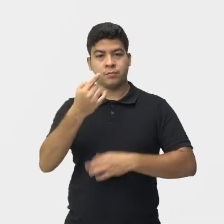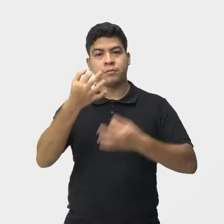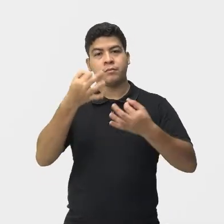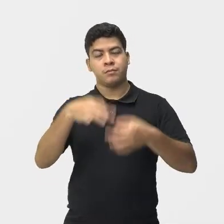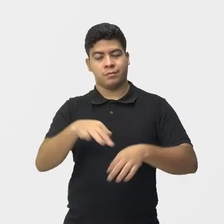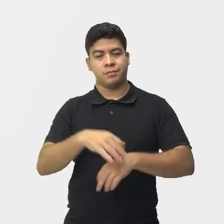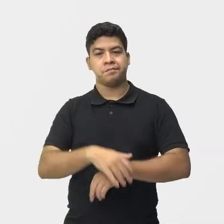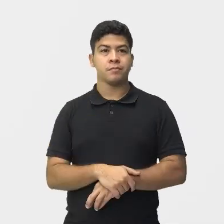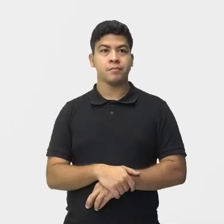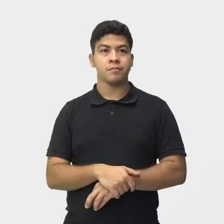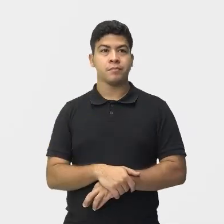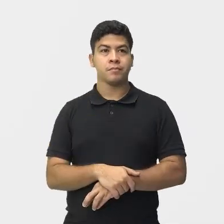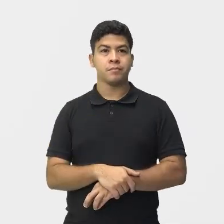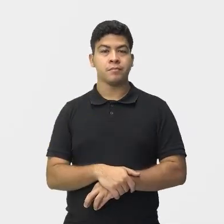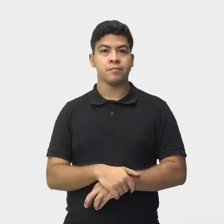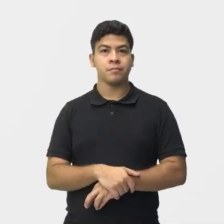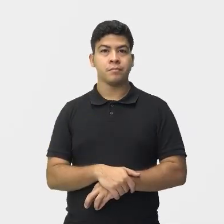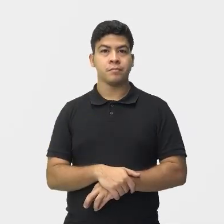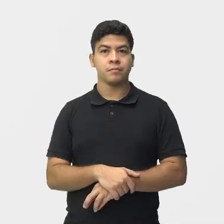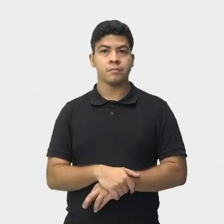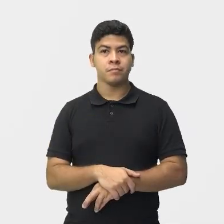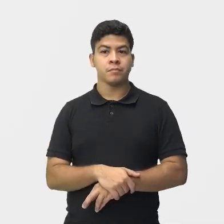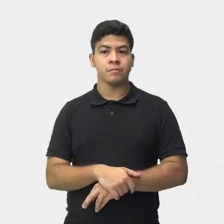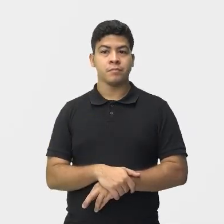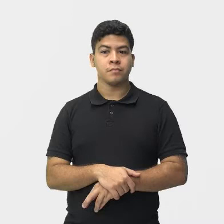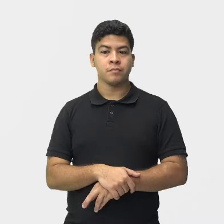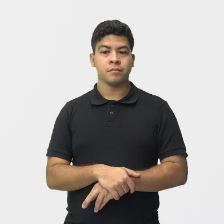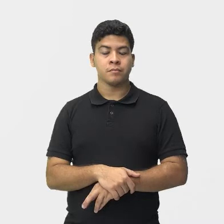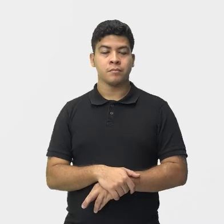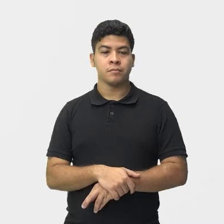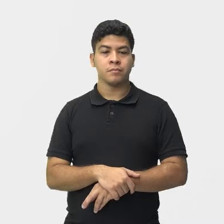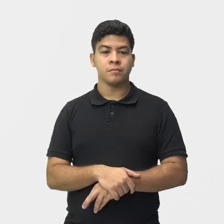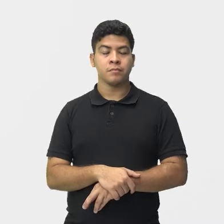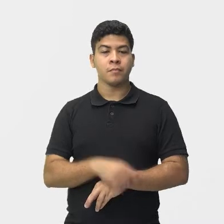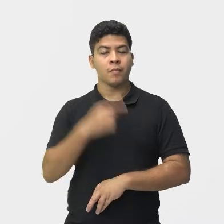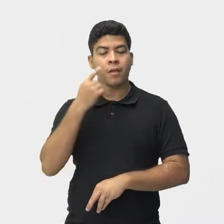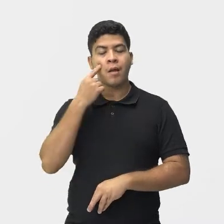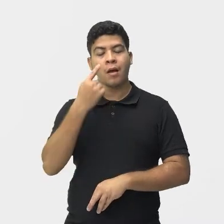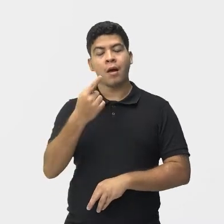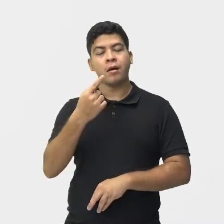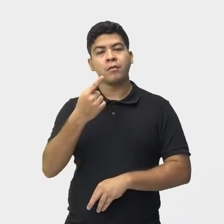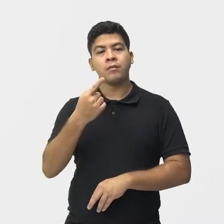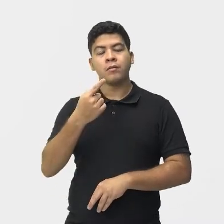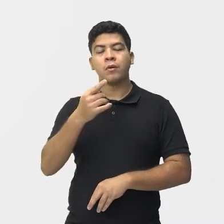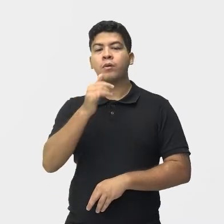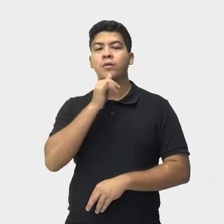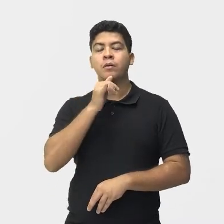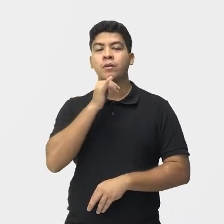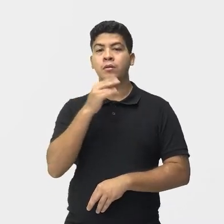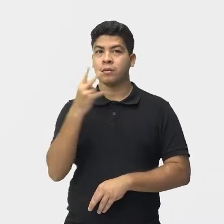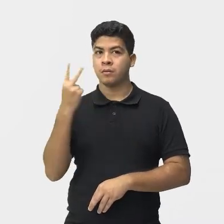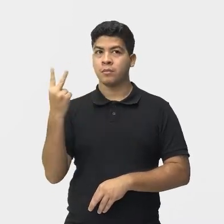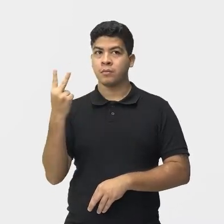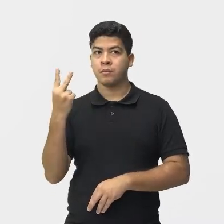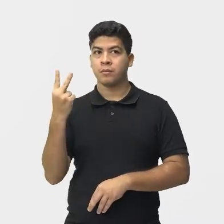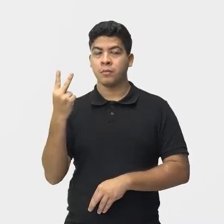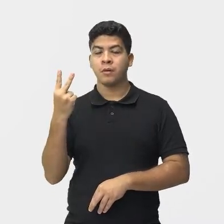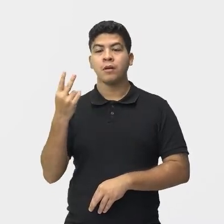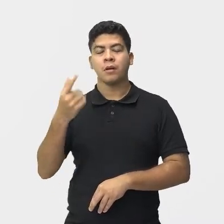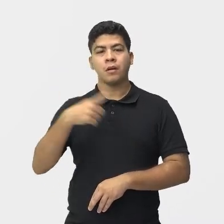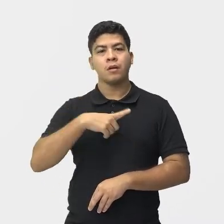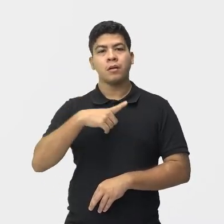bem. Vamos aqui agora ver o exemplo número 2 aí, que aparece, né? Que nós temos exatamente